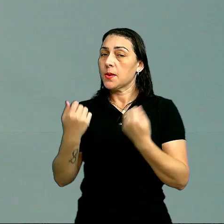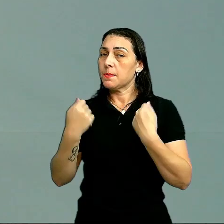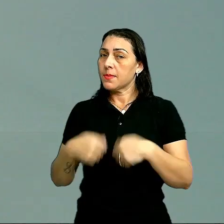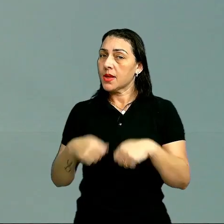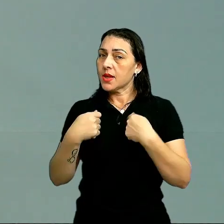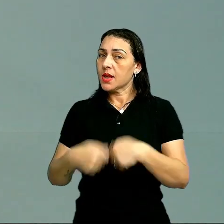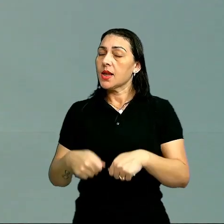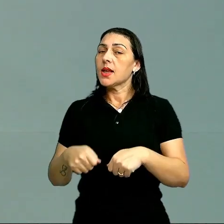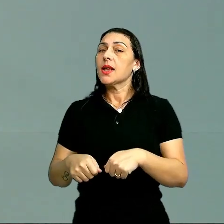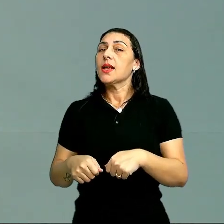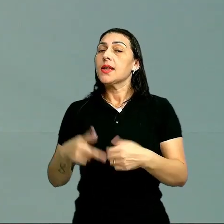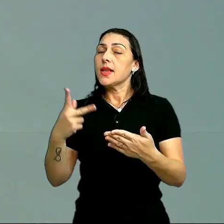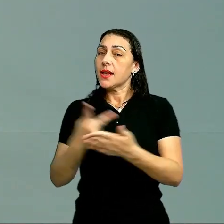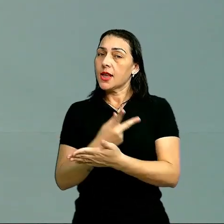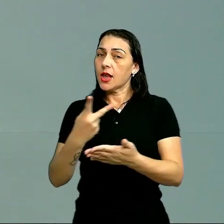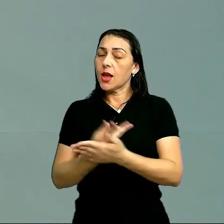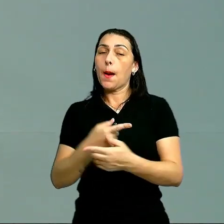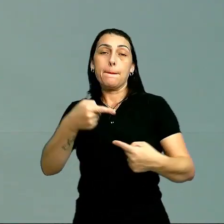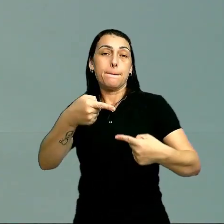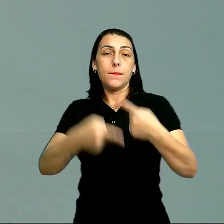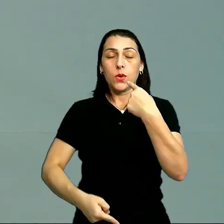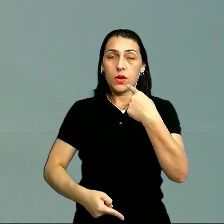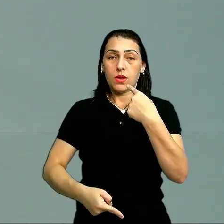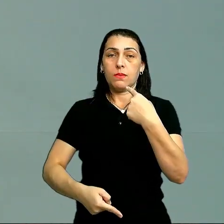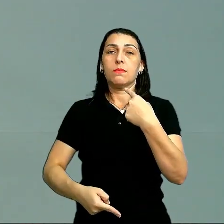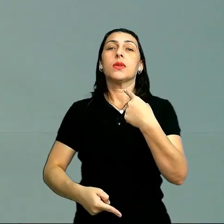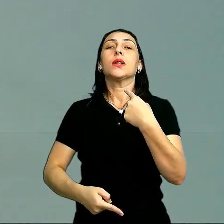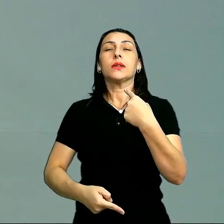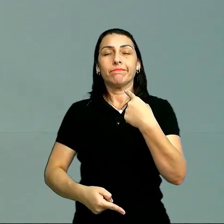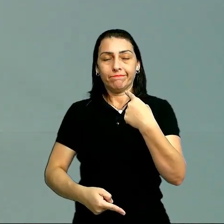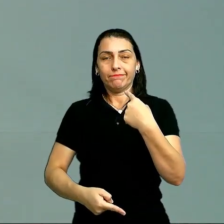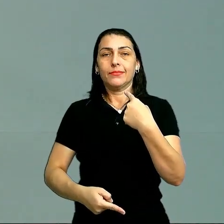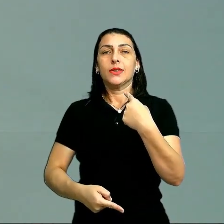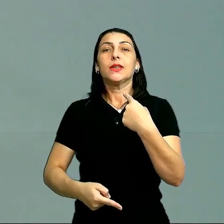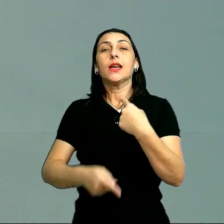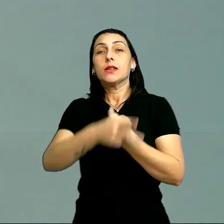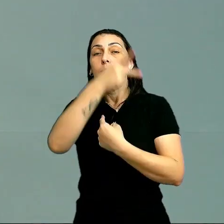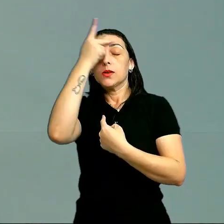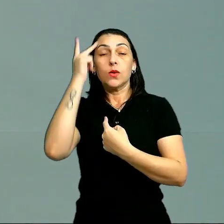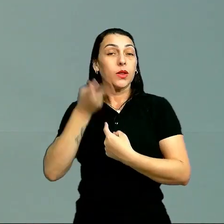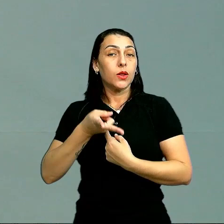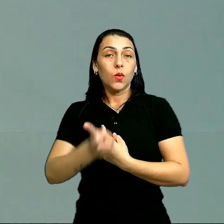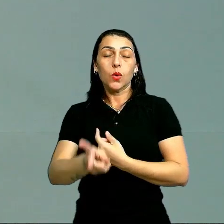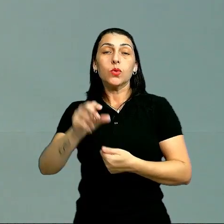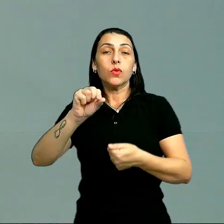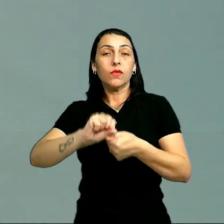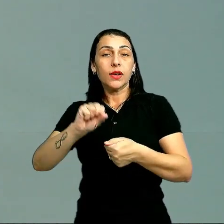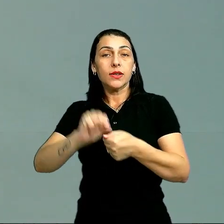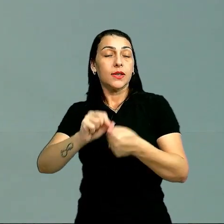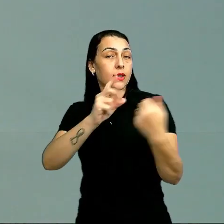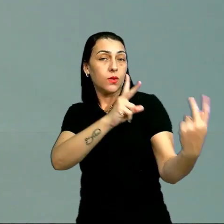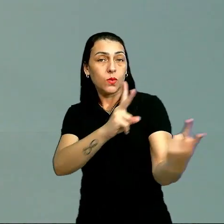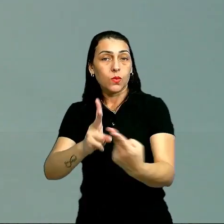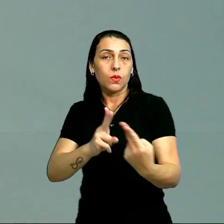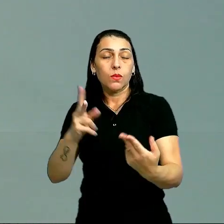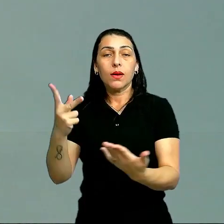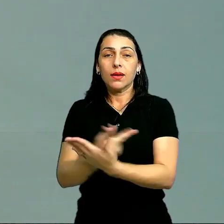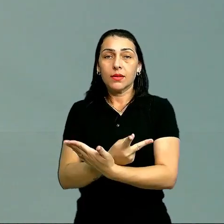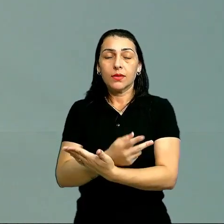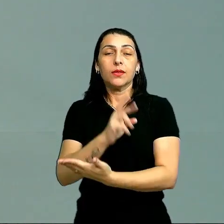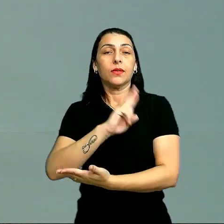esse tipo de conduta ela seja proibida e ela seja punida para que os agressores não permaneçam praticando os mesmos